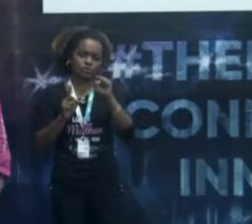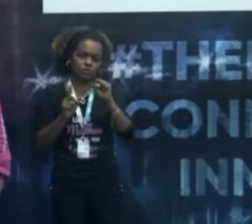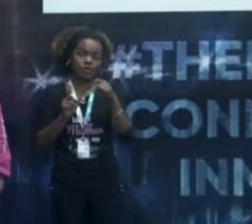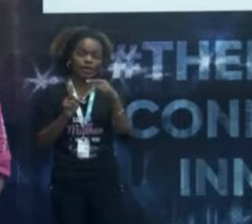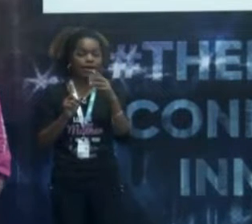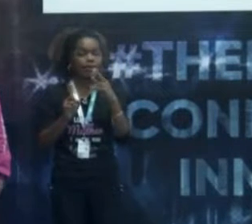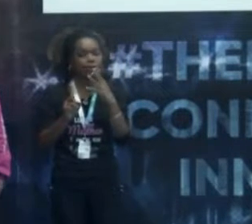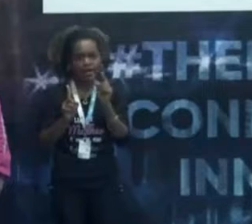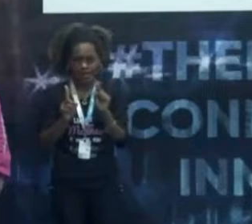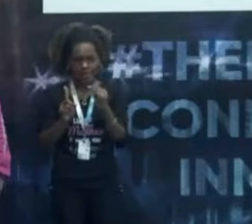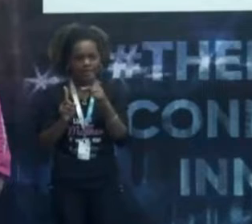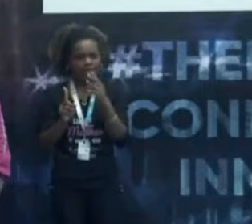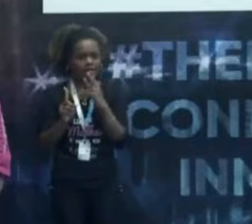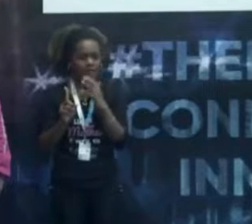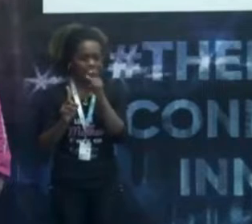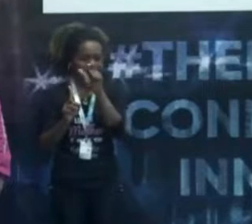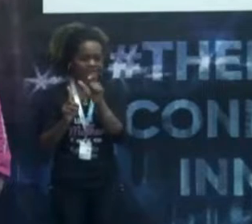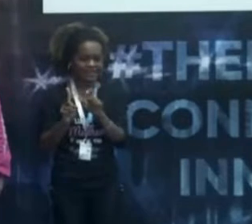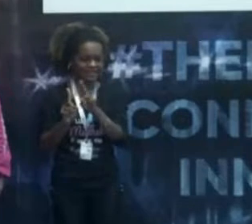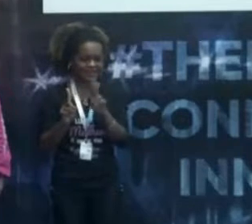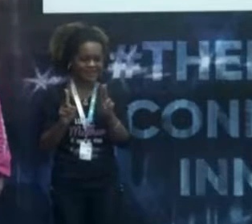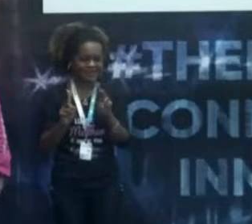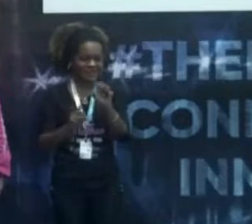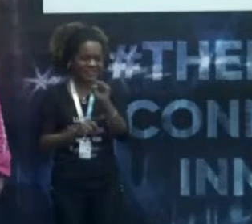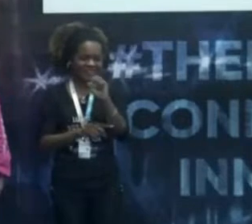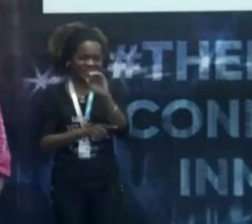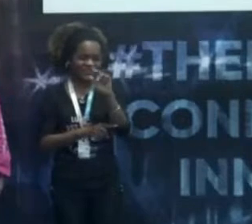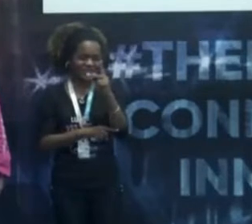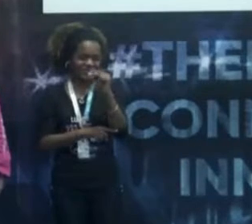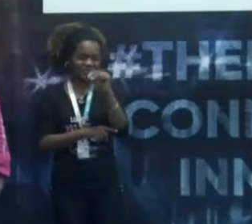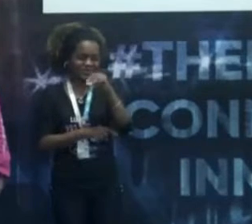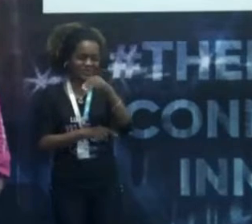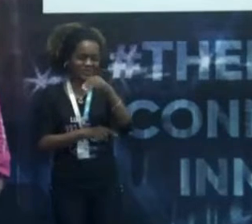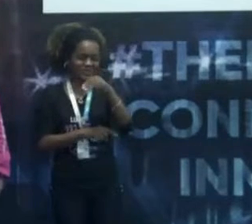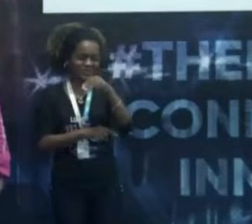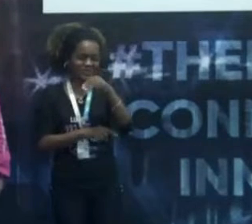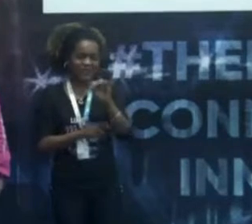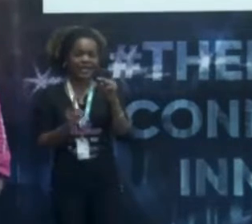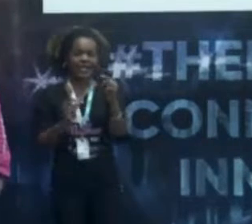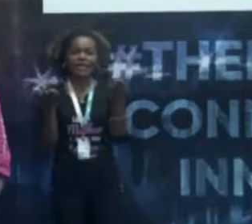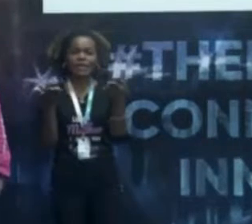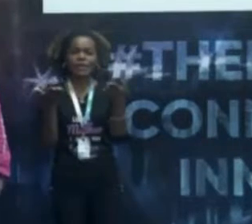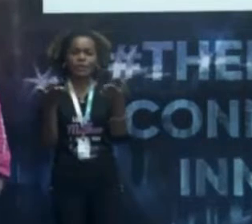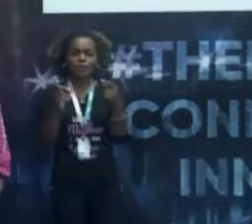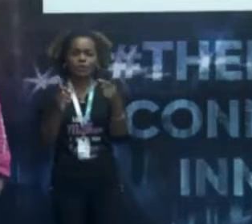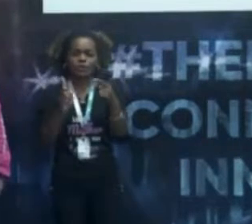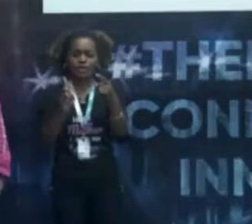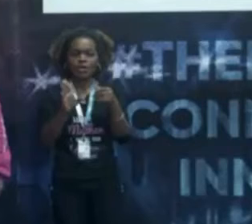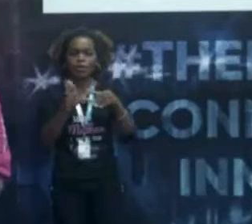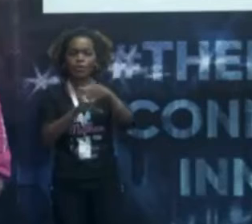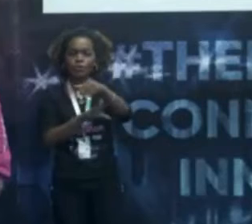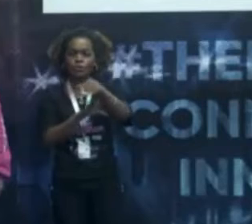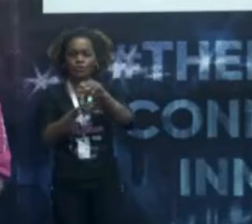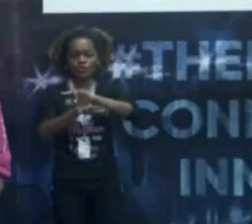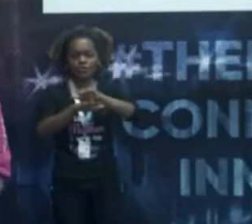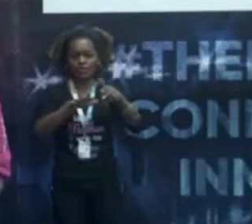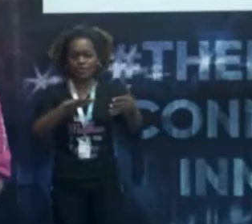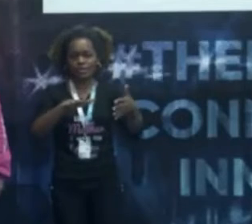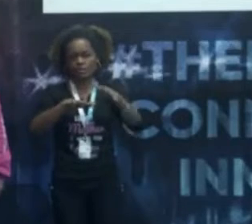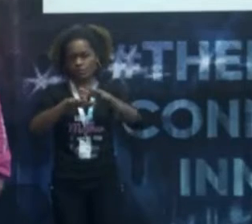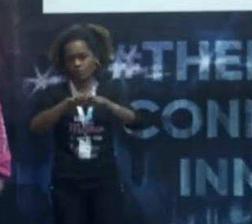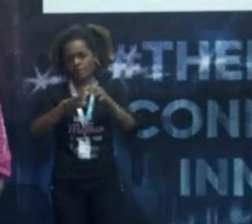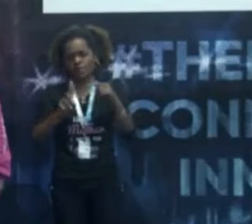também sou Vinícius Schmidt, não, brincadeira, e eu tô hoje como consultor de diversidade e inclusão, tenho a minha